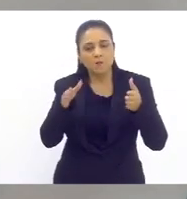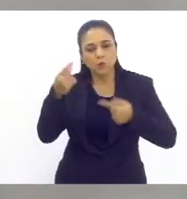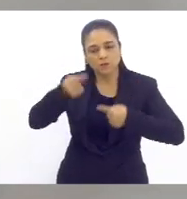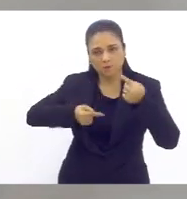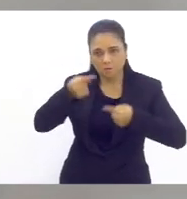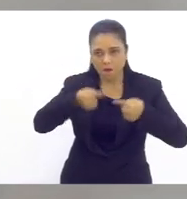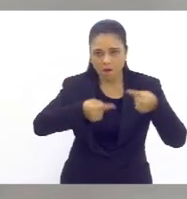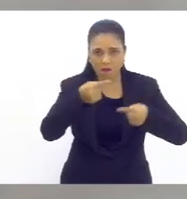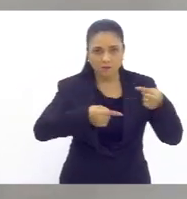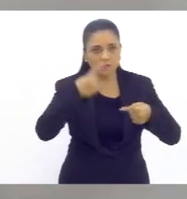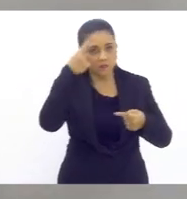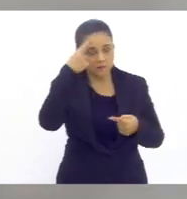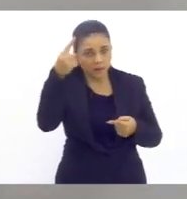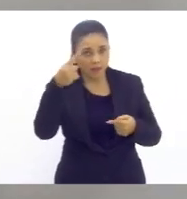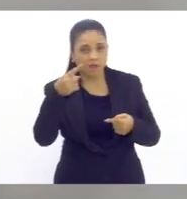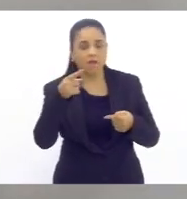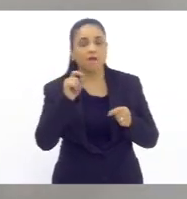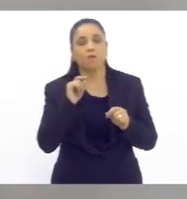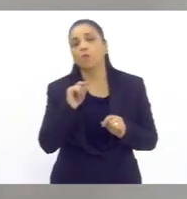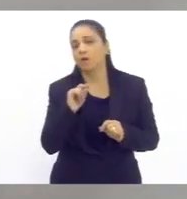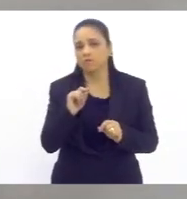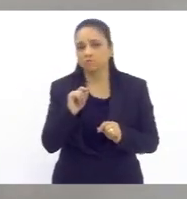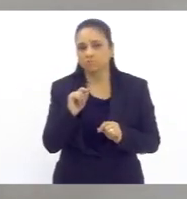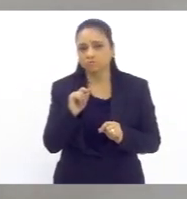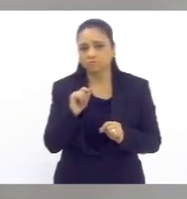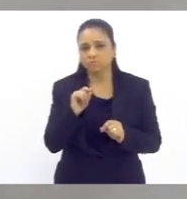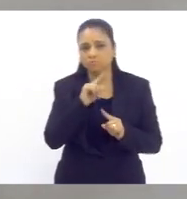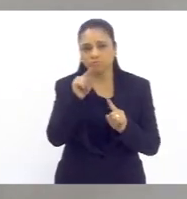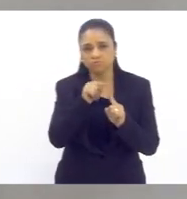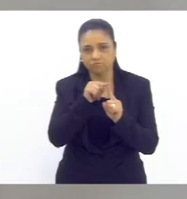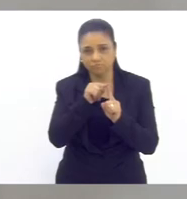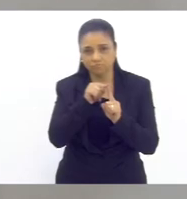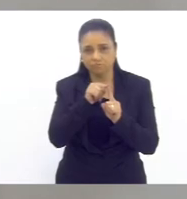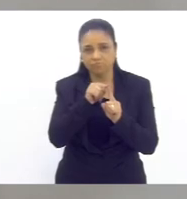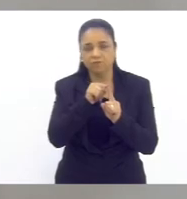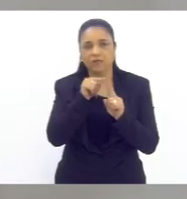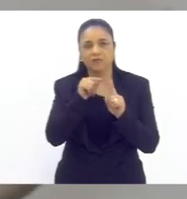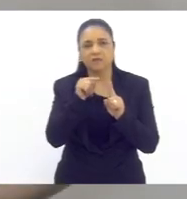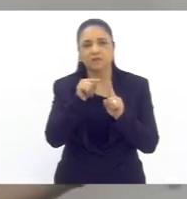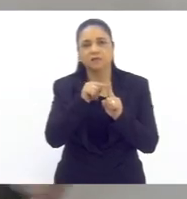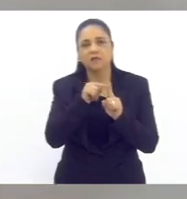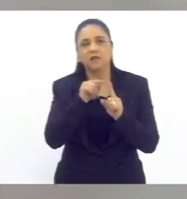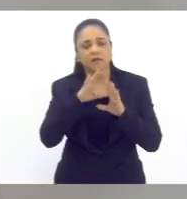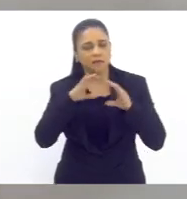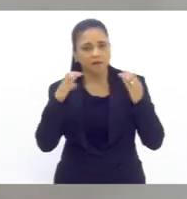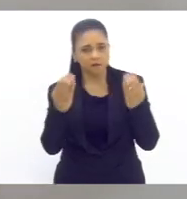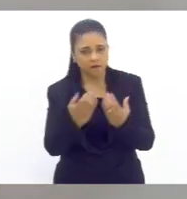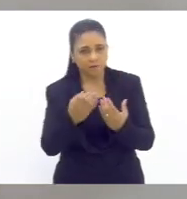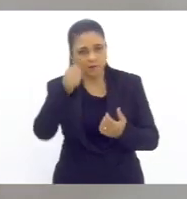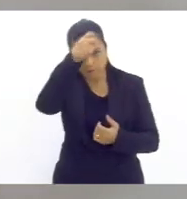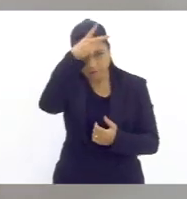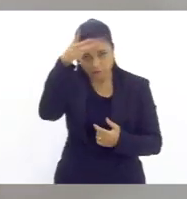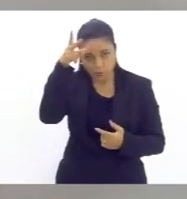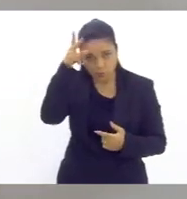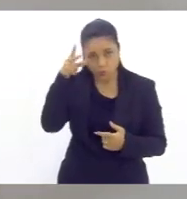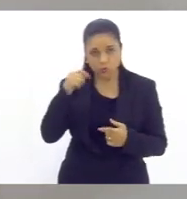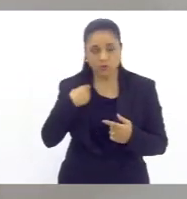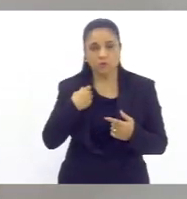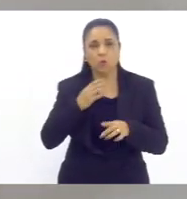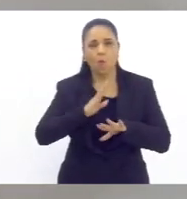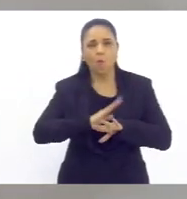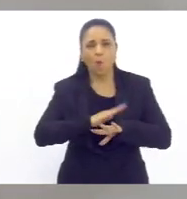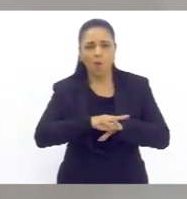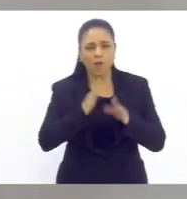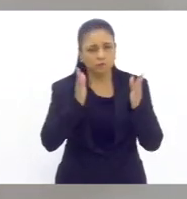A ideia é justamente eh teve lá na gente passou na na assembleia na Câmara Municipal para um momento